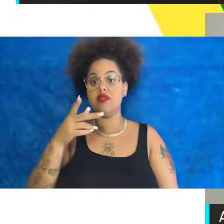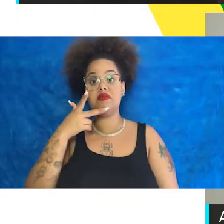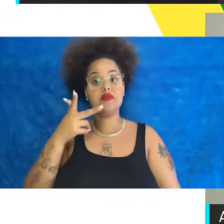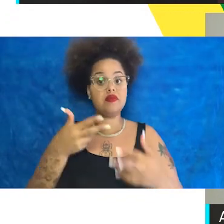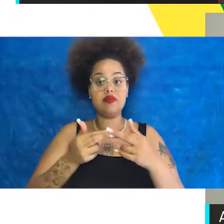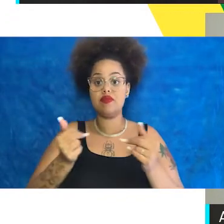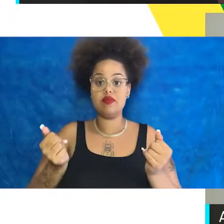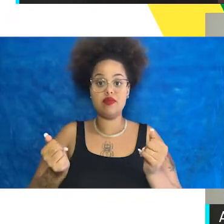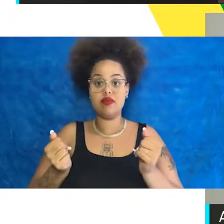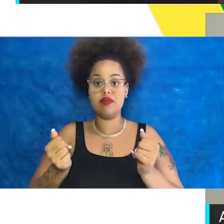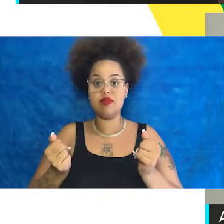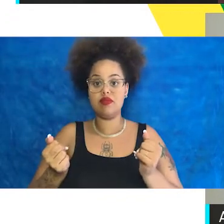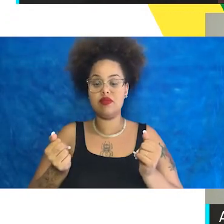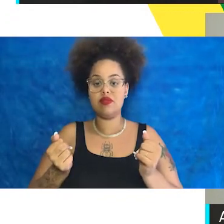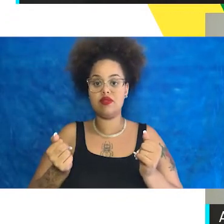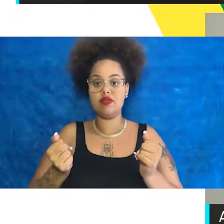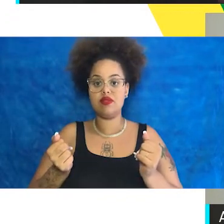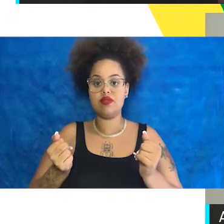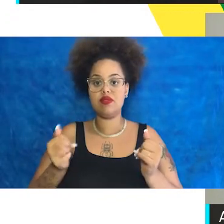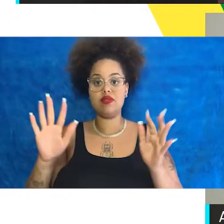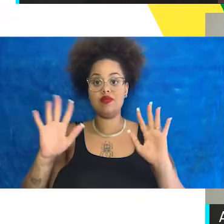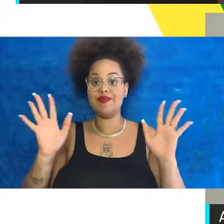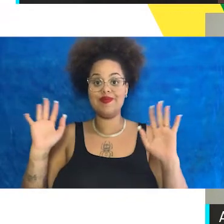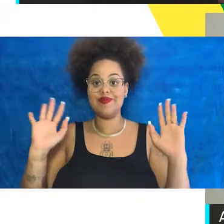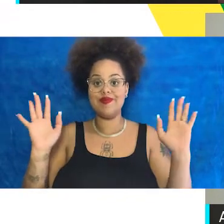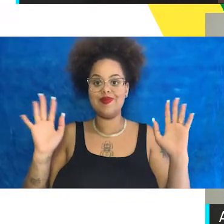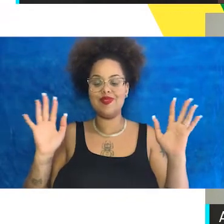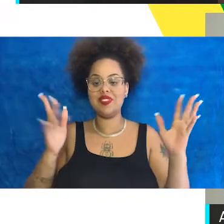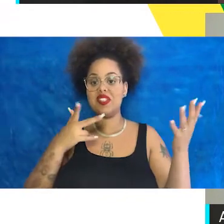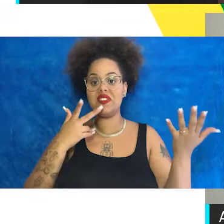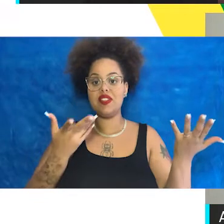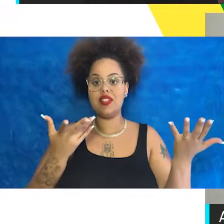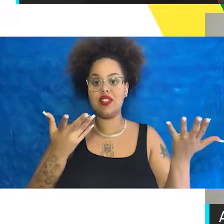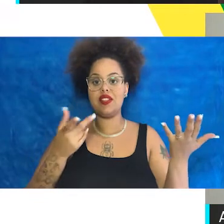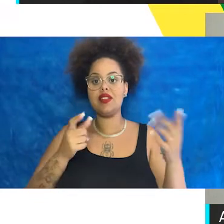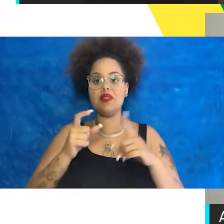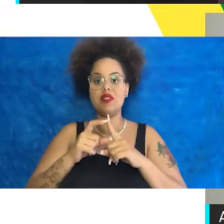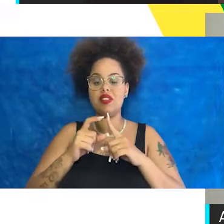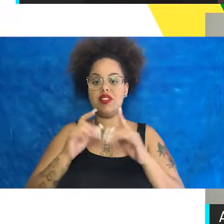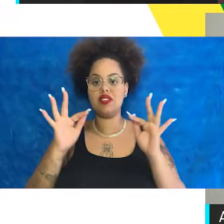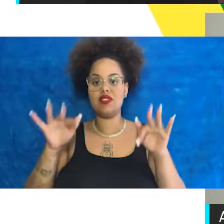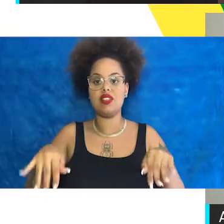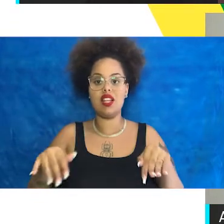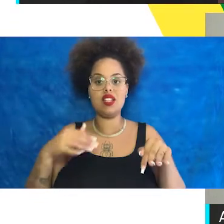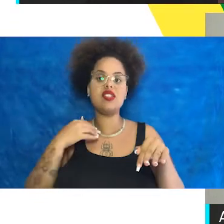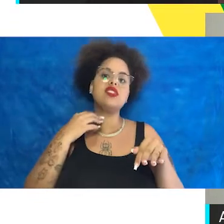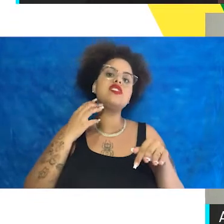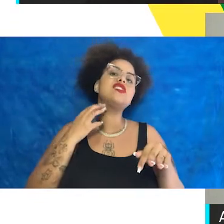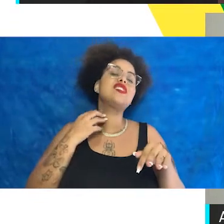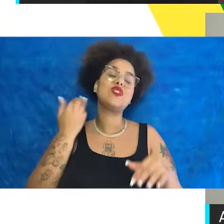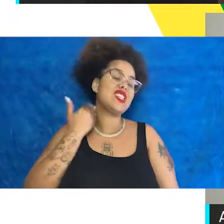é? É despedida que fala, né? É palavras finais? Esqueci o nome, gente, tô cansado.